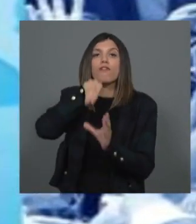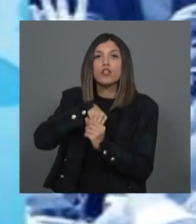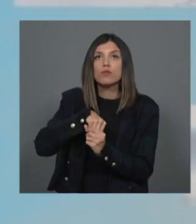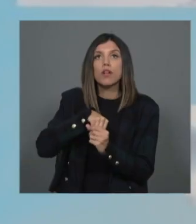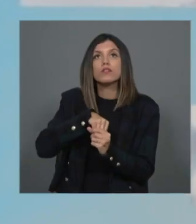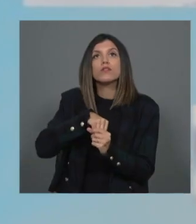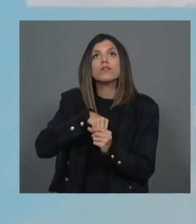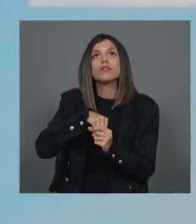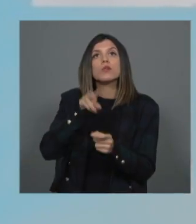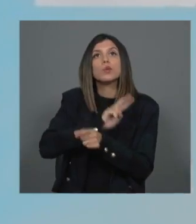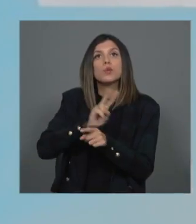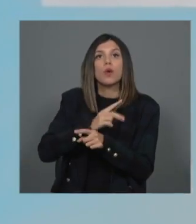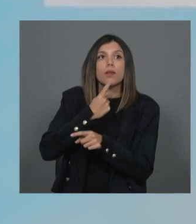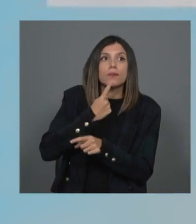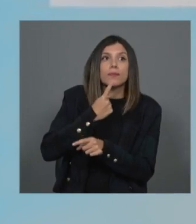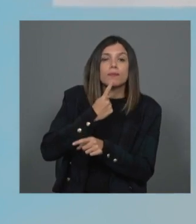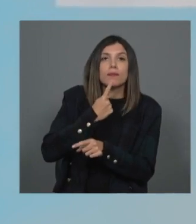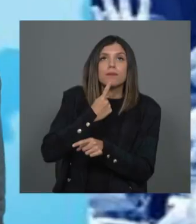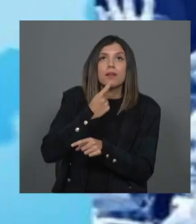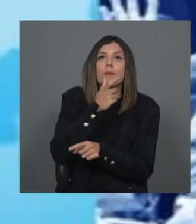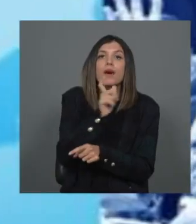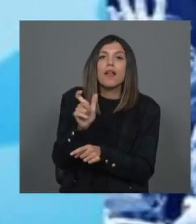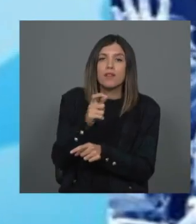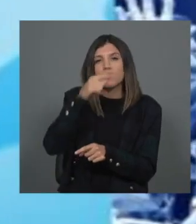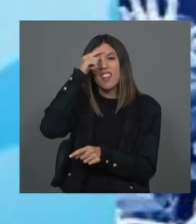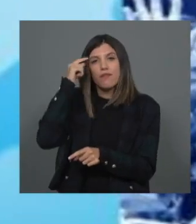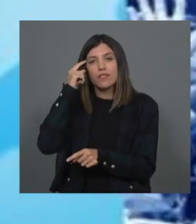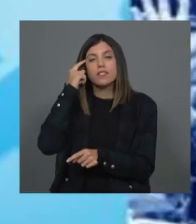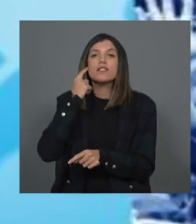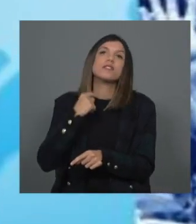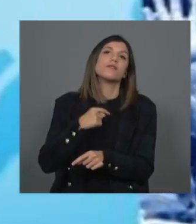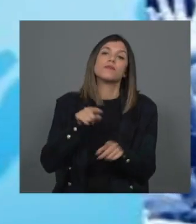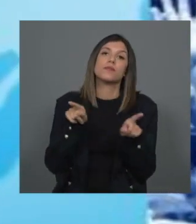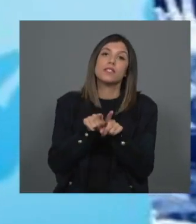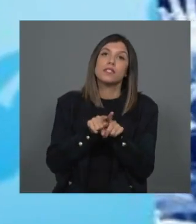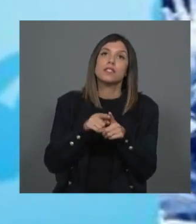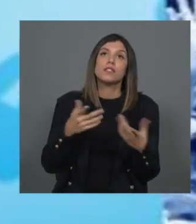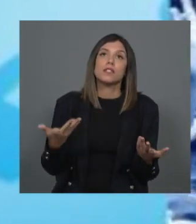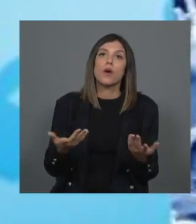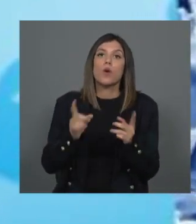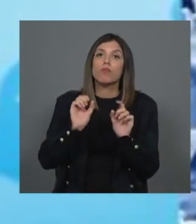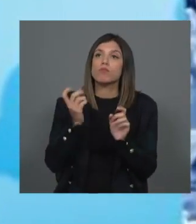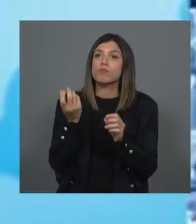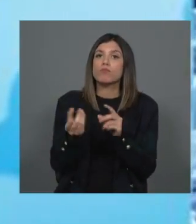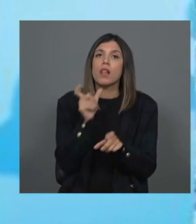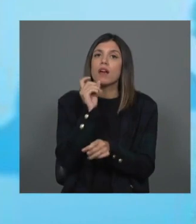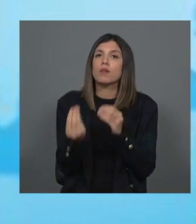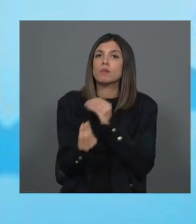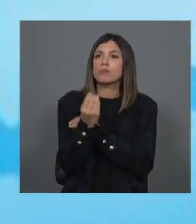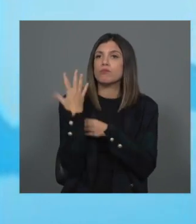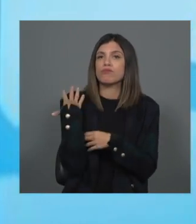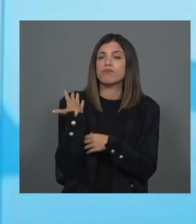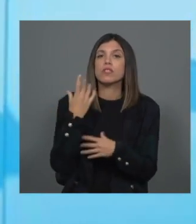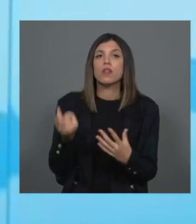alguns gaguejos, diria, até no próprio pronunciado da palavra. Exatamente. Não é? E, portanto, sentimos que havia aqui a necessidade